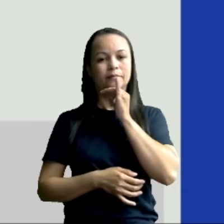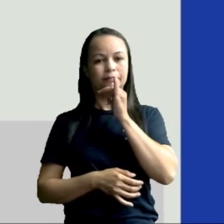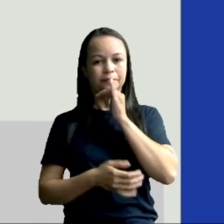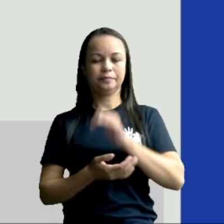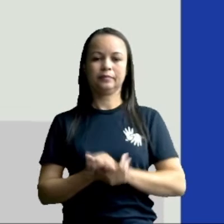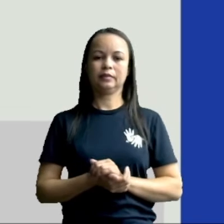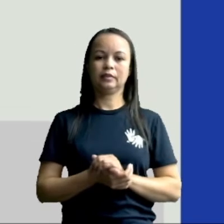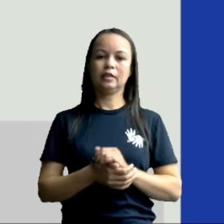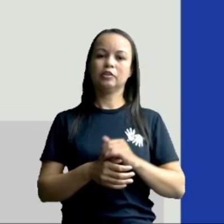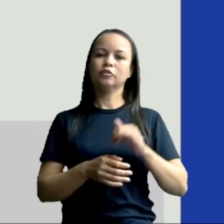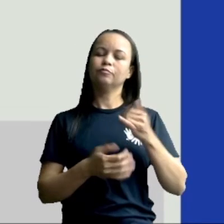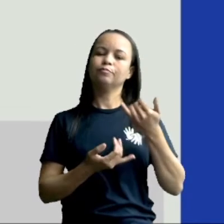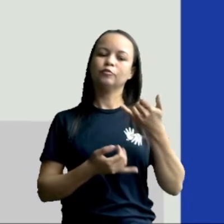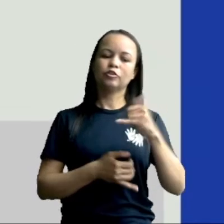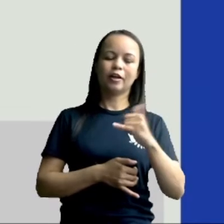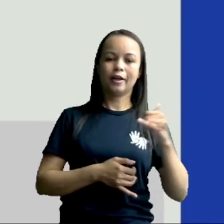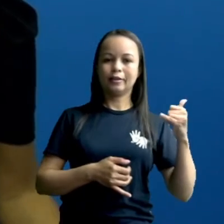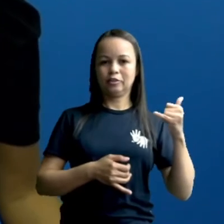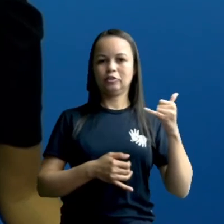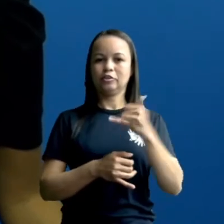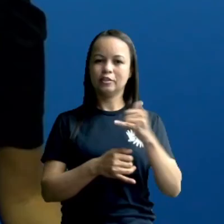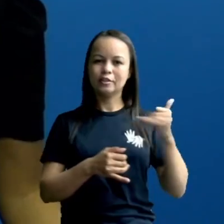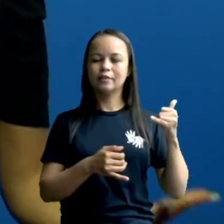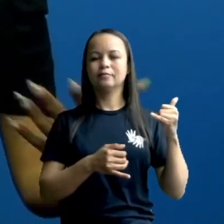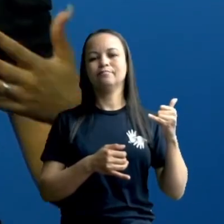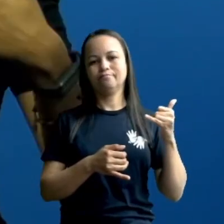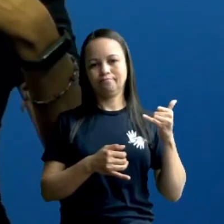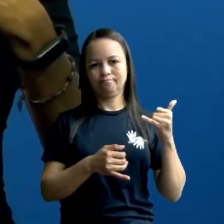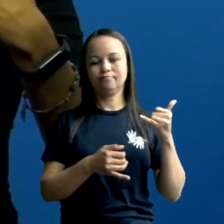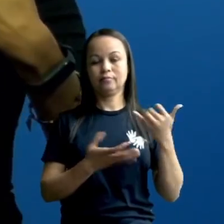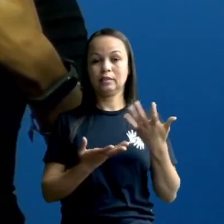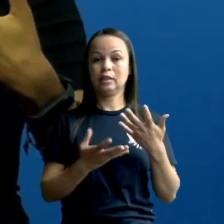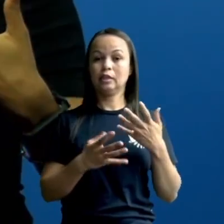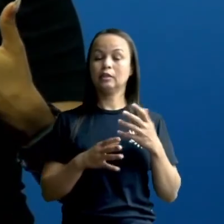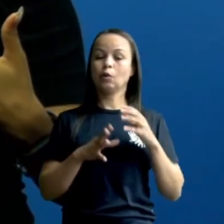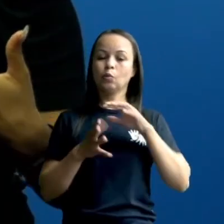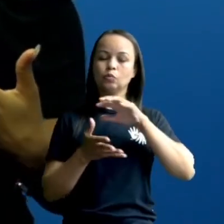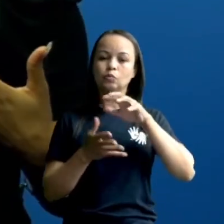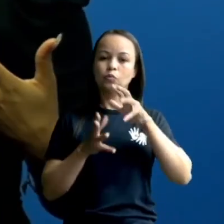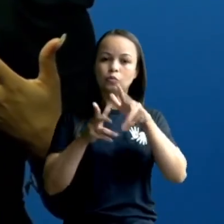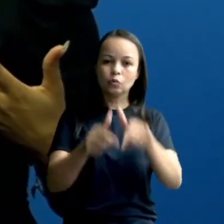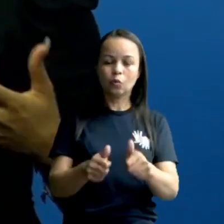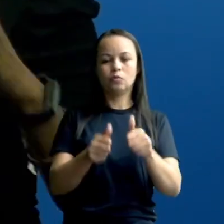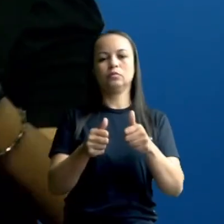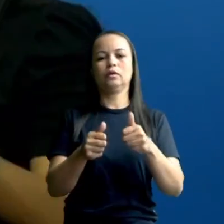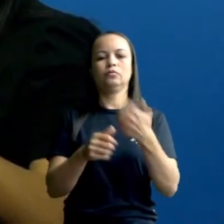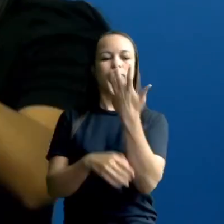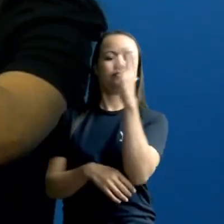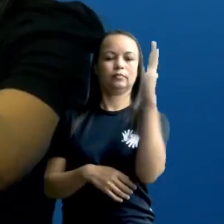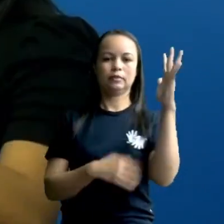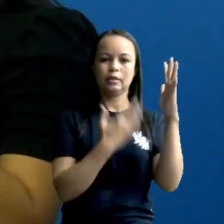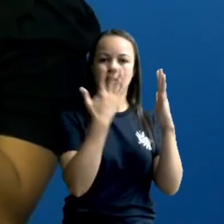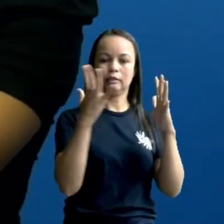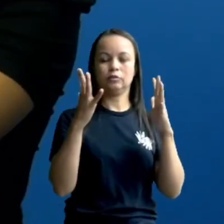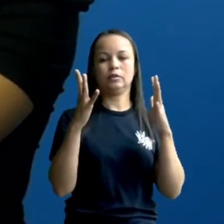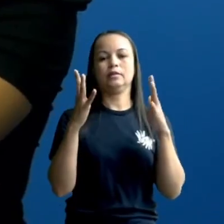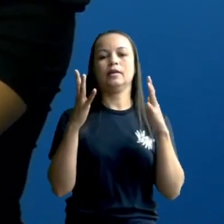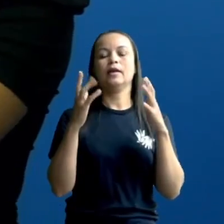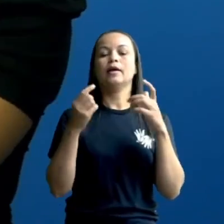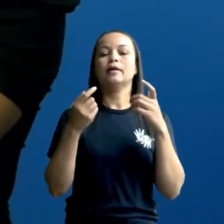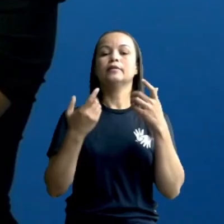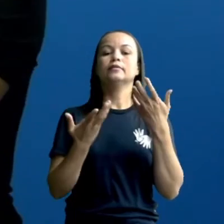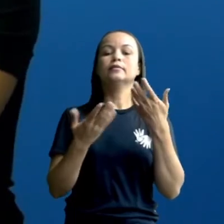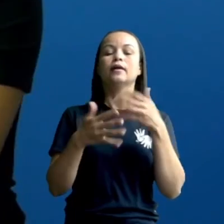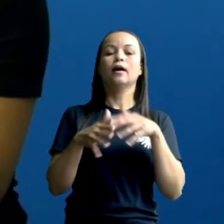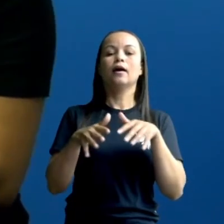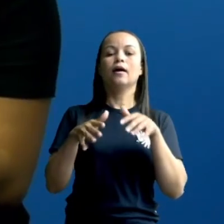exemplo, gerar energia elétrica. Então, todo recurso natural existente na natureza, o homem vai trabalhar